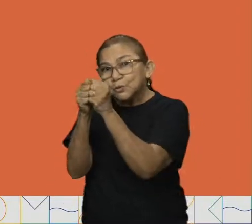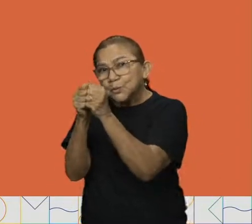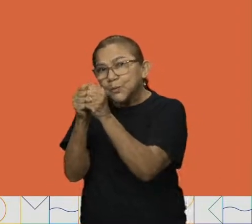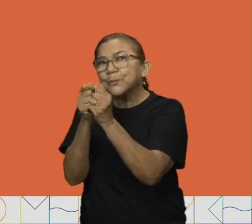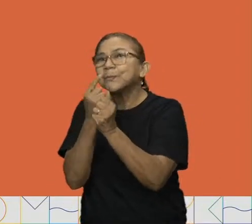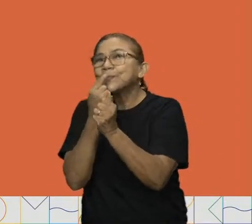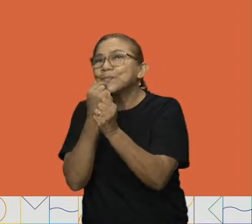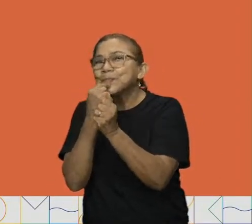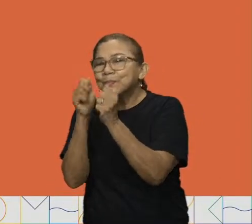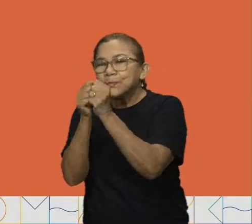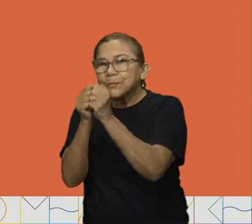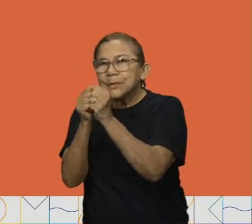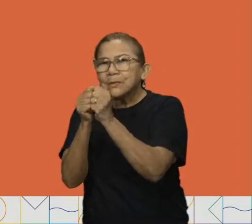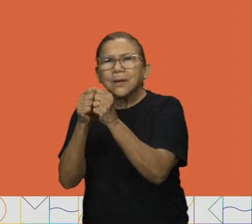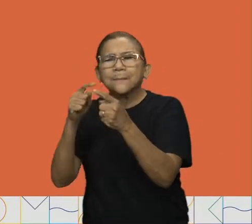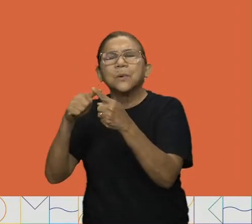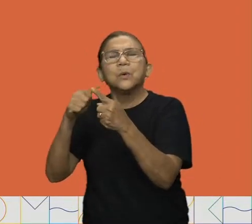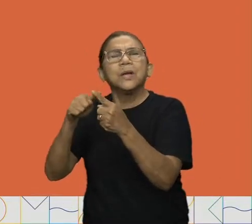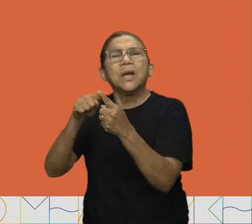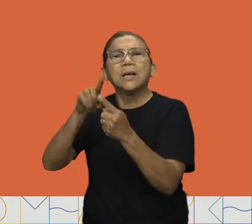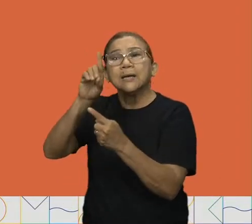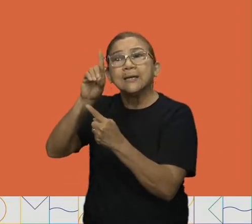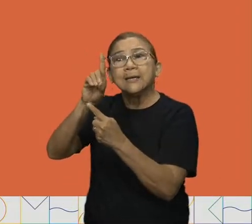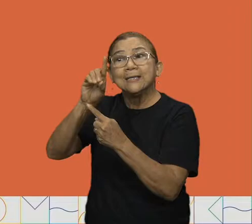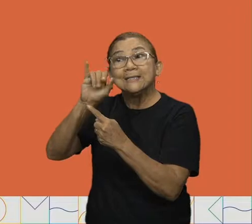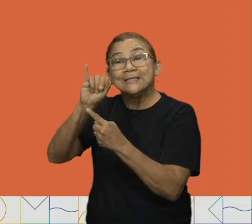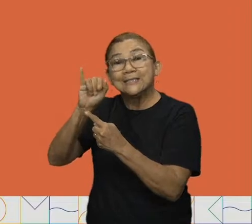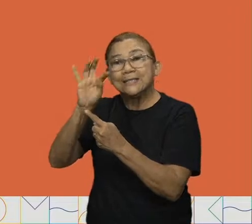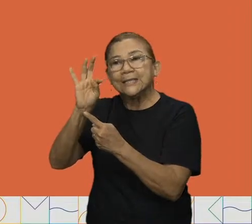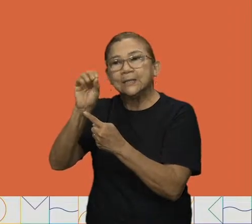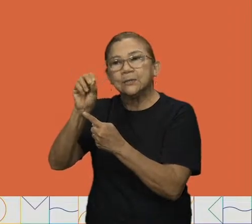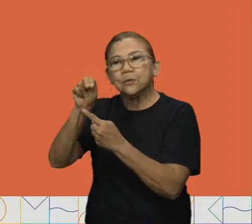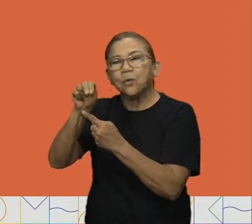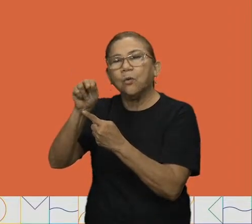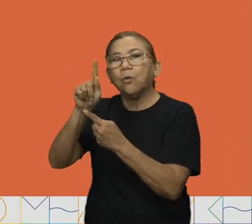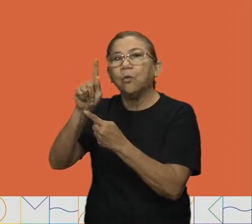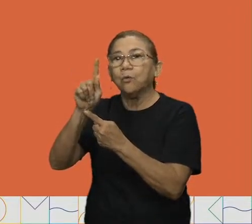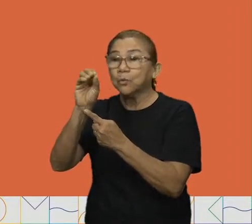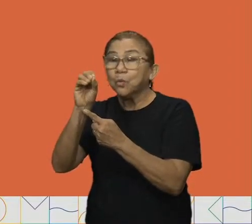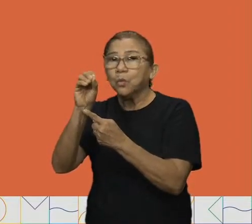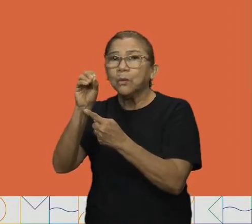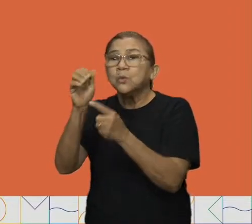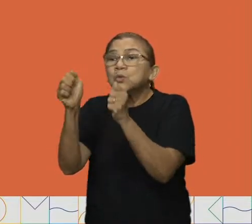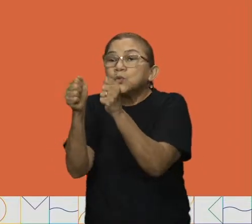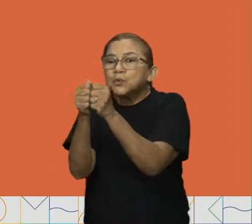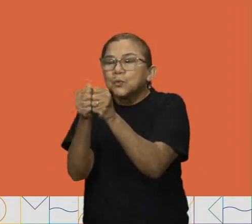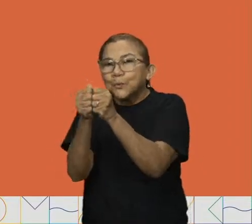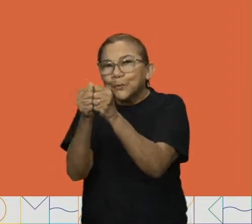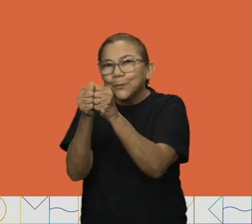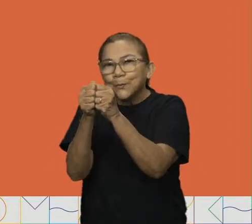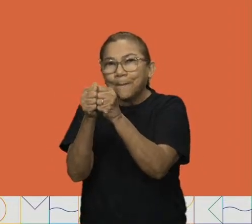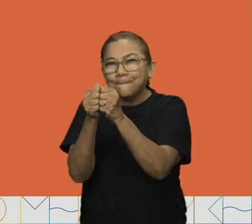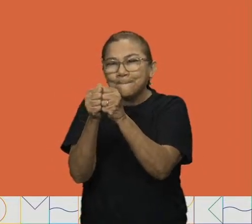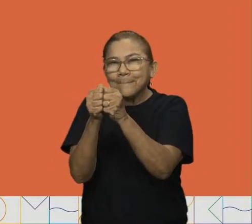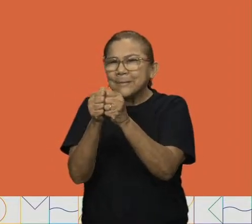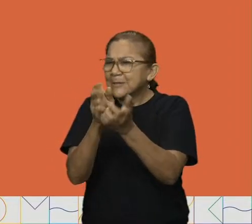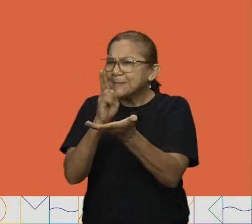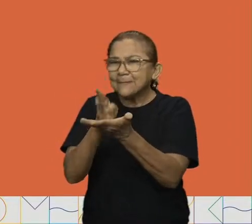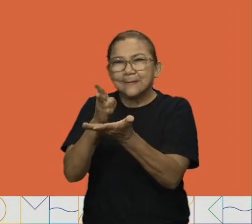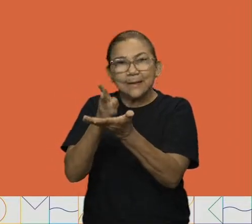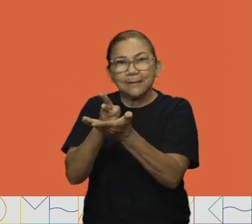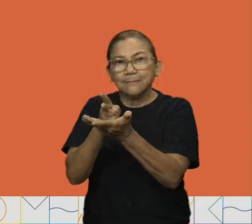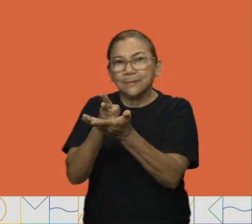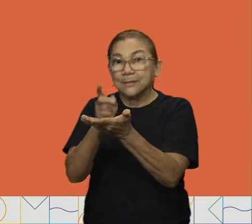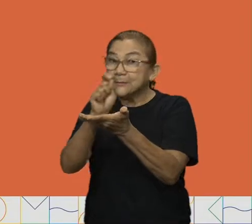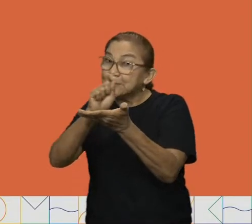vocês que eles são ditongos? Por que eles são ditongos, gente? Porque eles estão na mesma sílaba. São duas, né? A vogal e a semivogal na